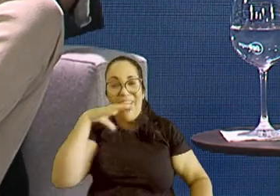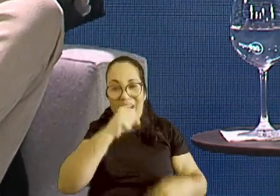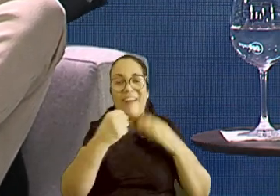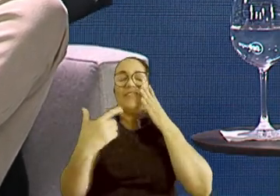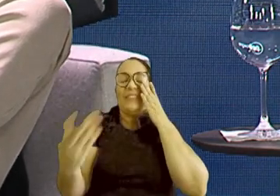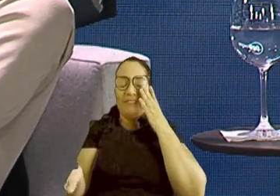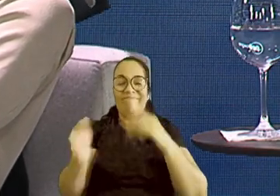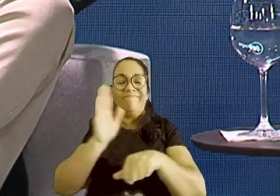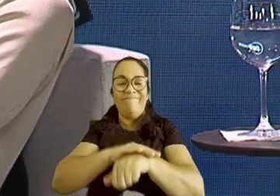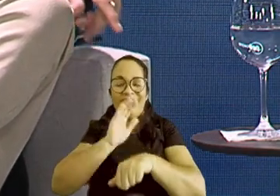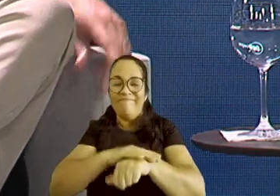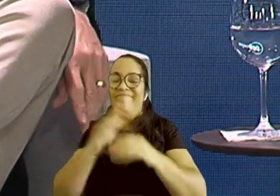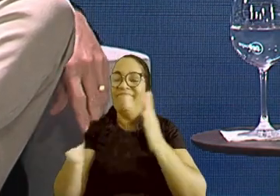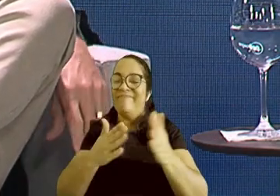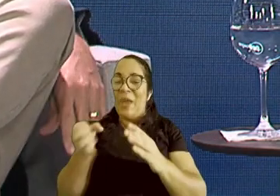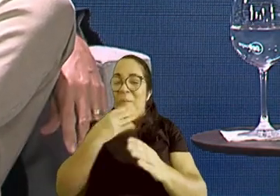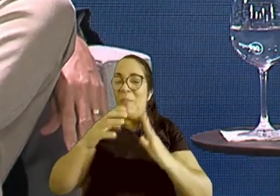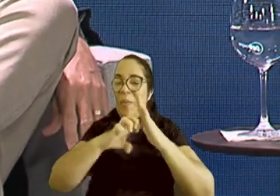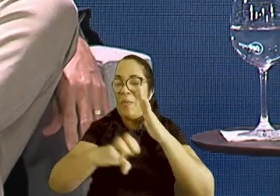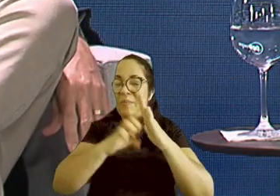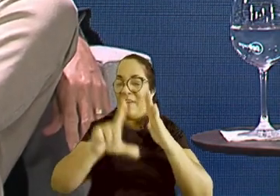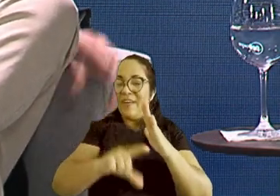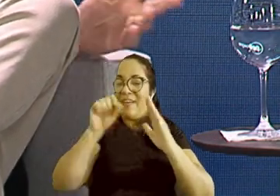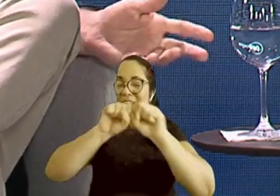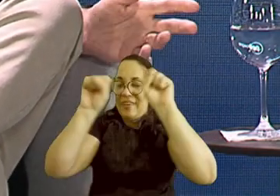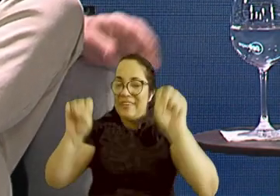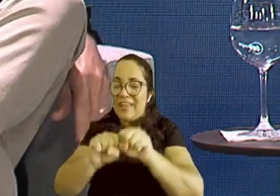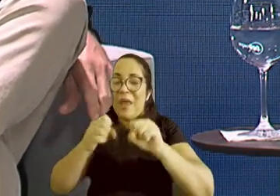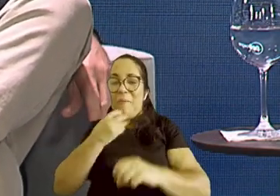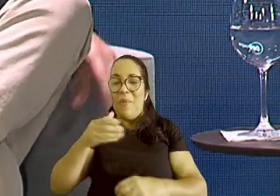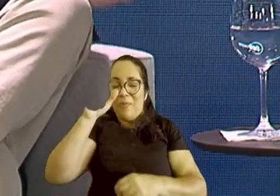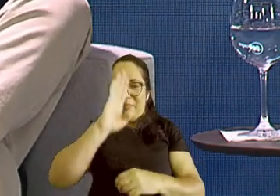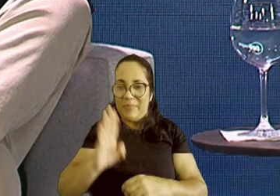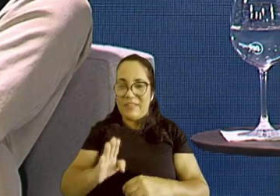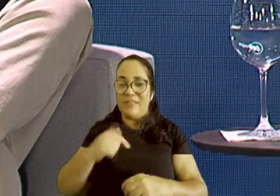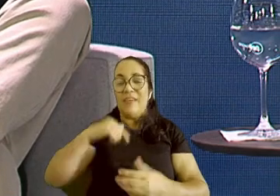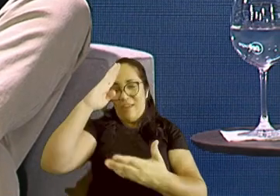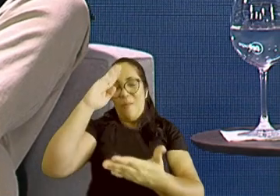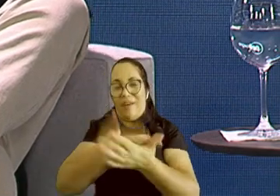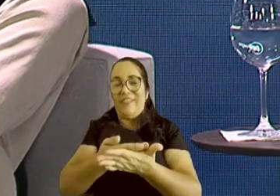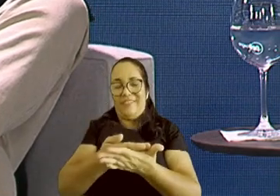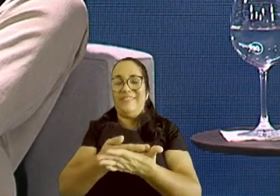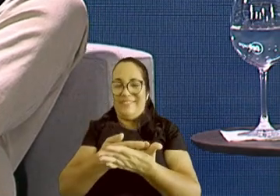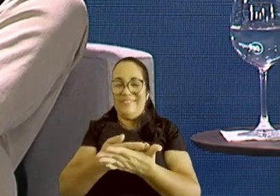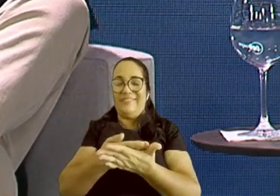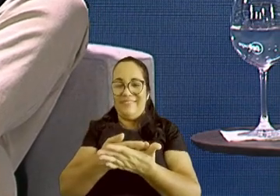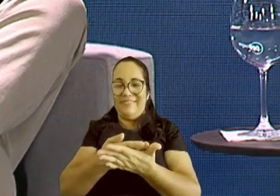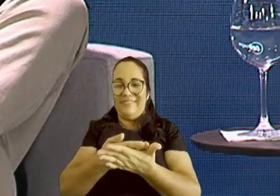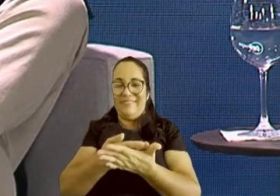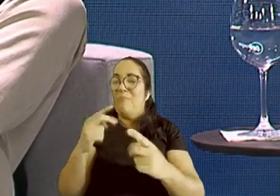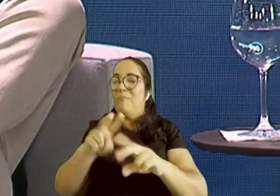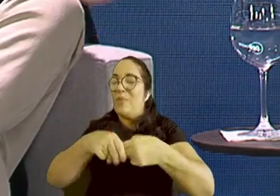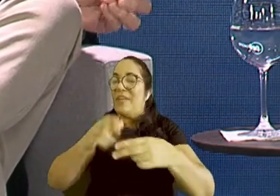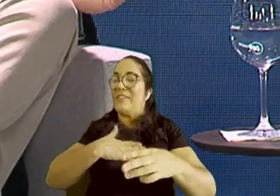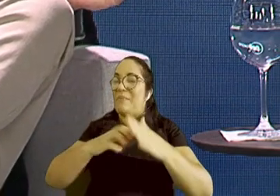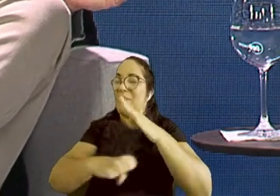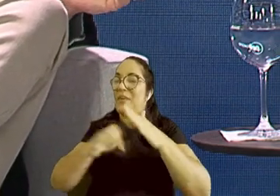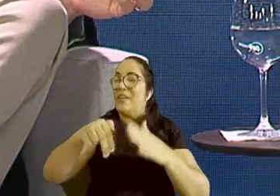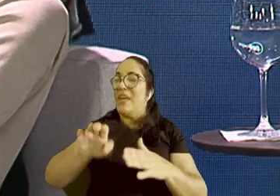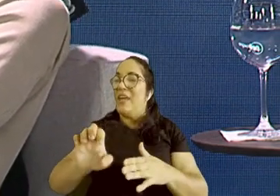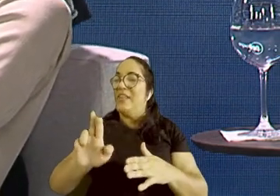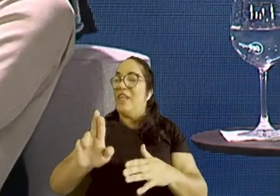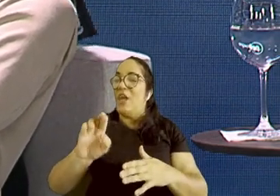para o empreendedor bom para ecossistema bom para o Brasil e eu acredito muito Assim é tanto é que a neurotec a gente falou pô porque a gente vai sair do Brasil